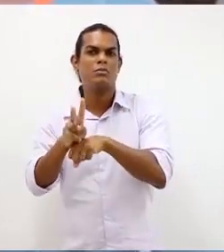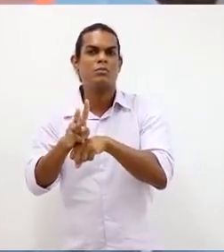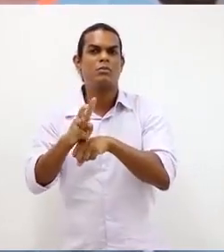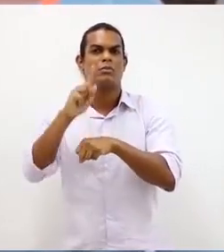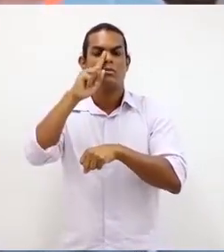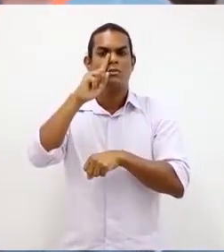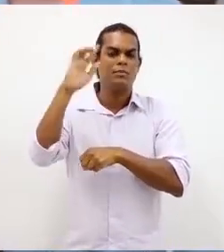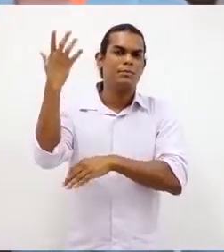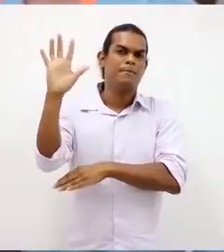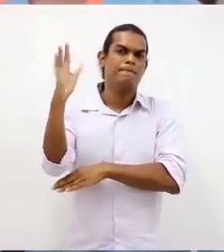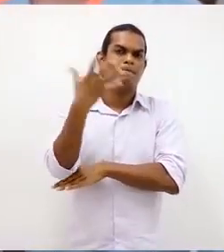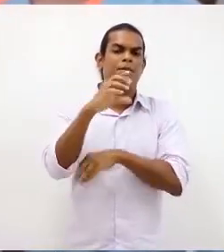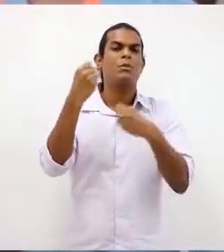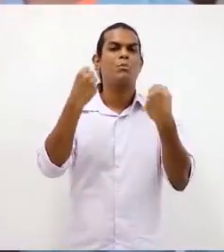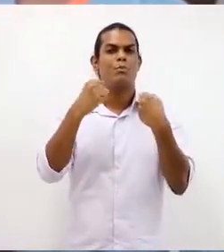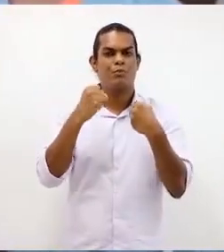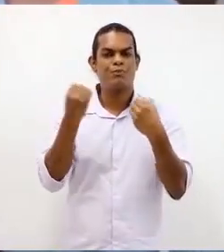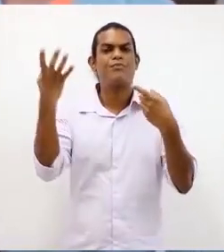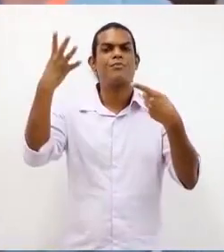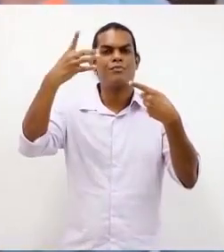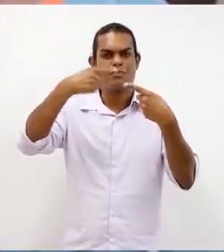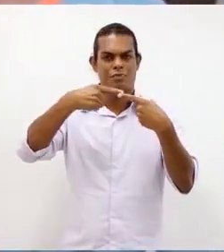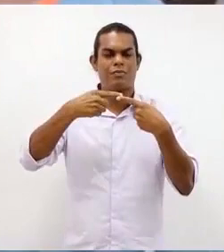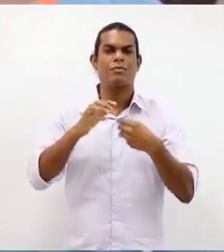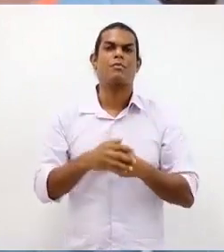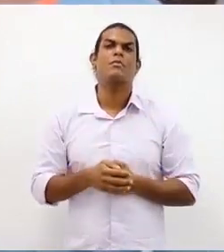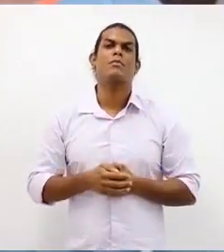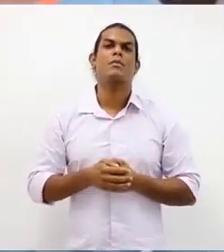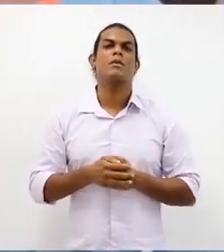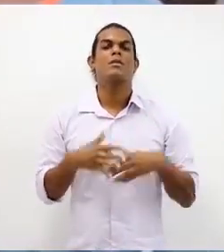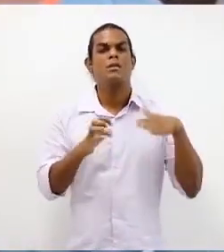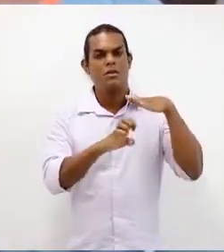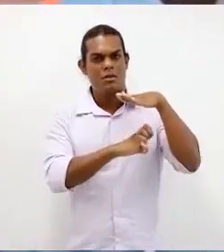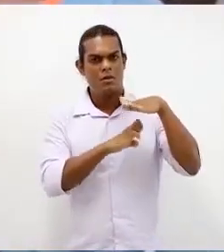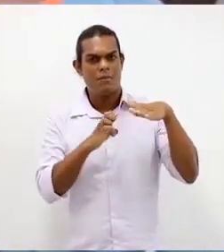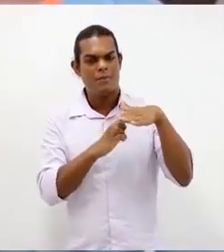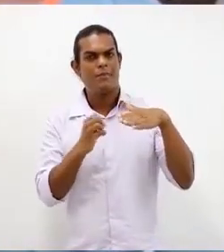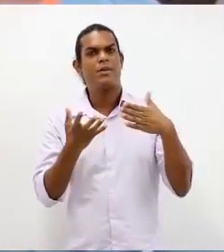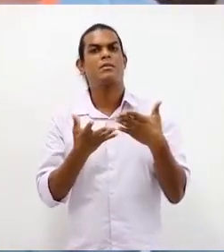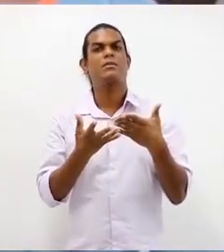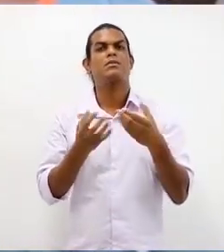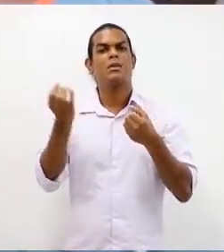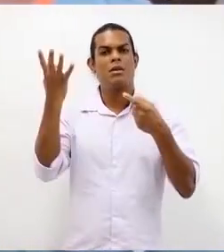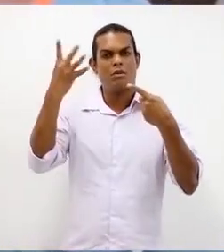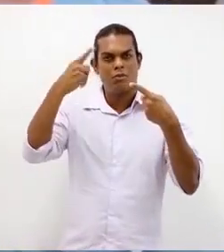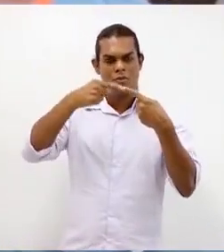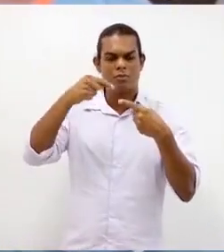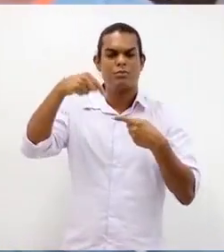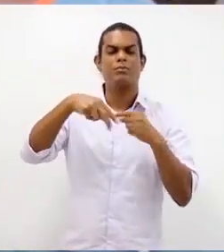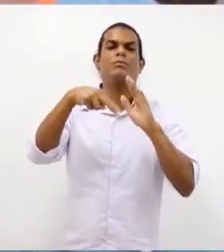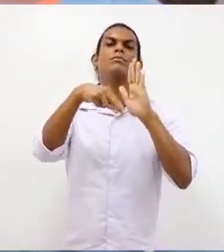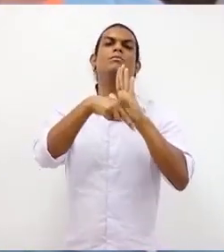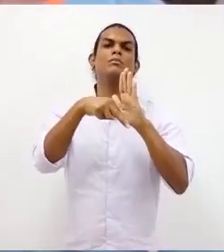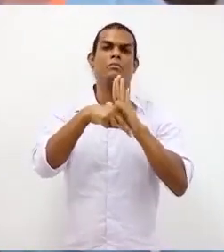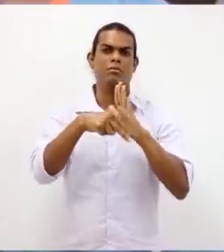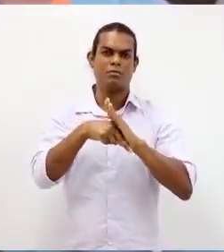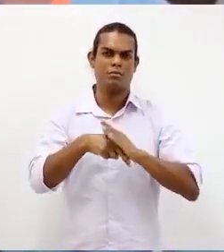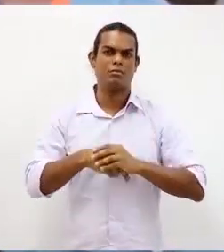riscos ambientais precisam ser feitos. E a Gabriel Bacelar, como empresa responsável, está fazendo exatamente esse programa de prevenção ao ruído